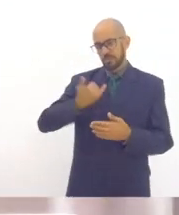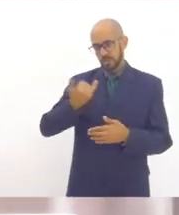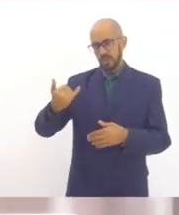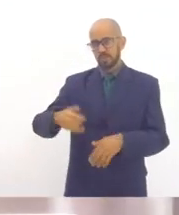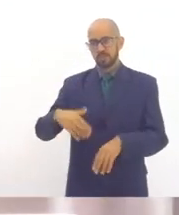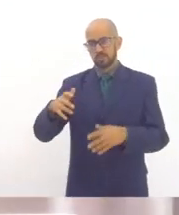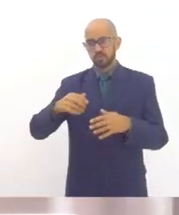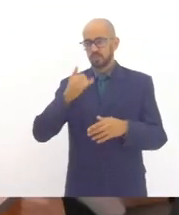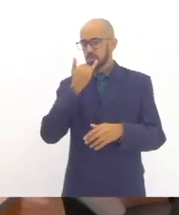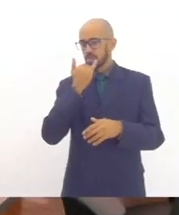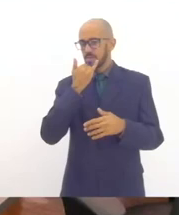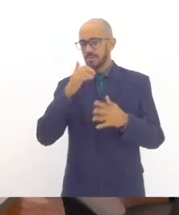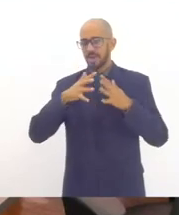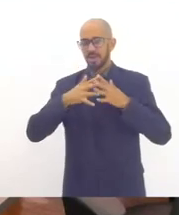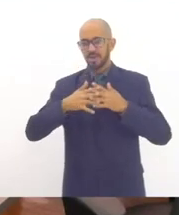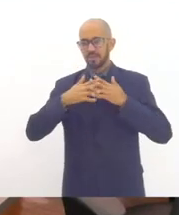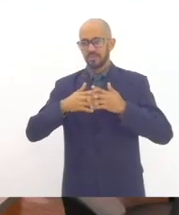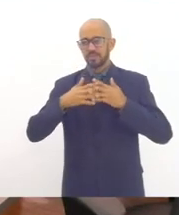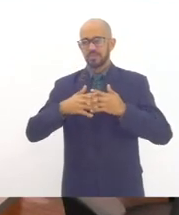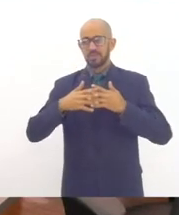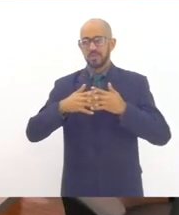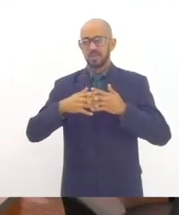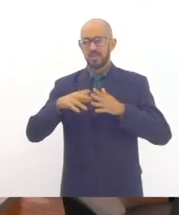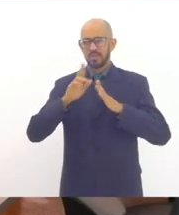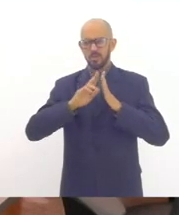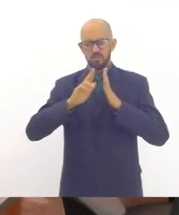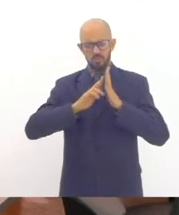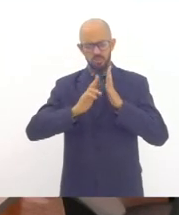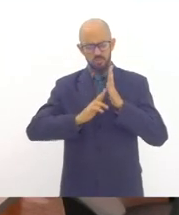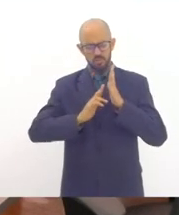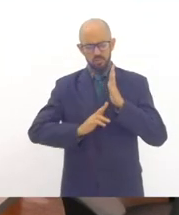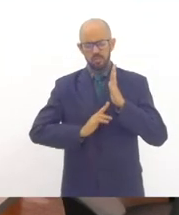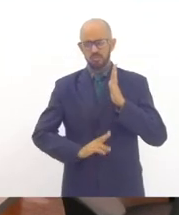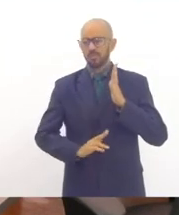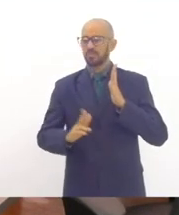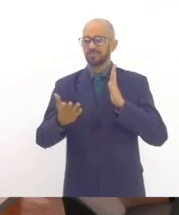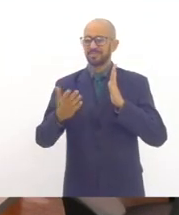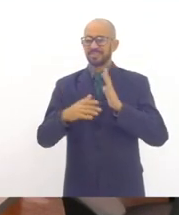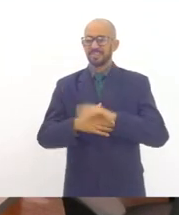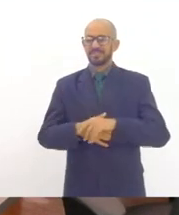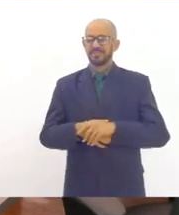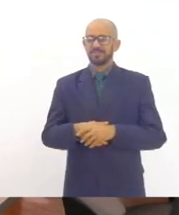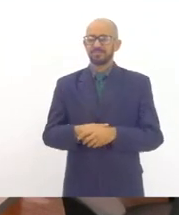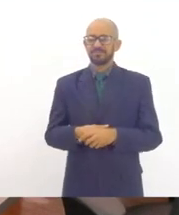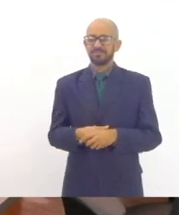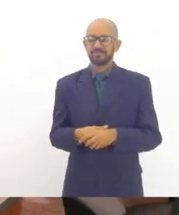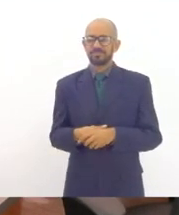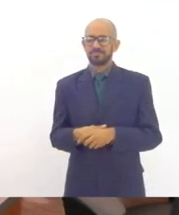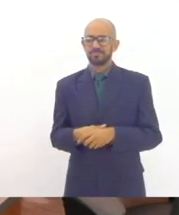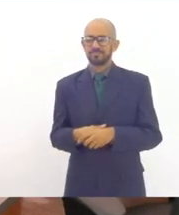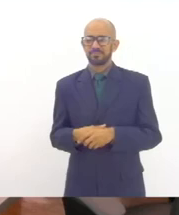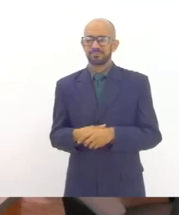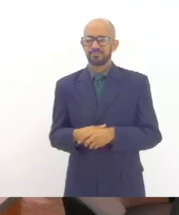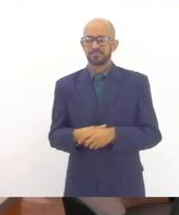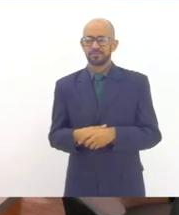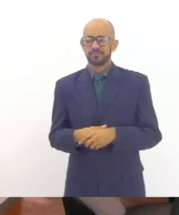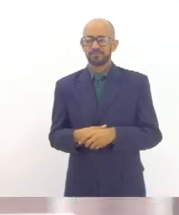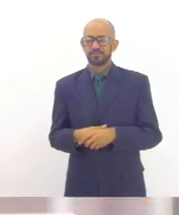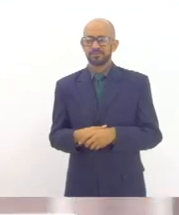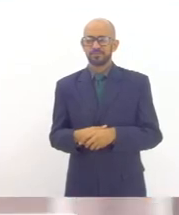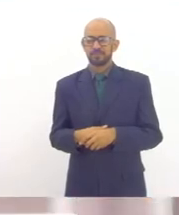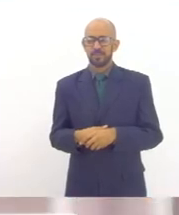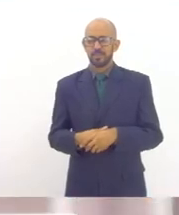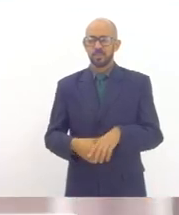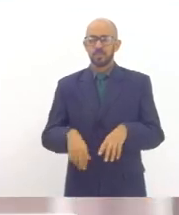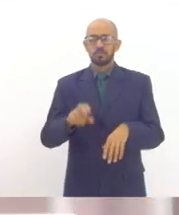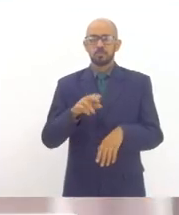pela confusão, porque a lista aqui tem vários nomes, até fiquei em dúvida. Geralmente a gente convida um e o seu justamente estava numa folha separada. Então, professora Maria